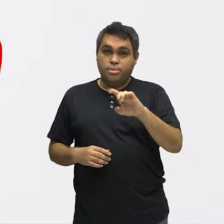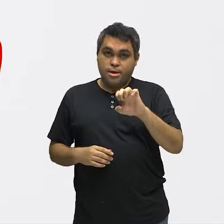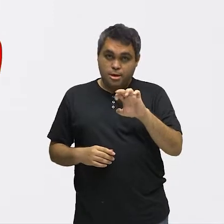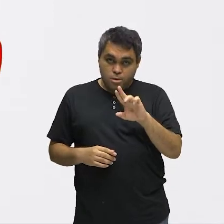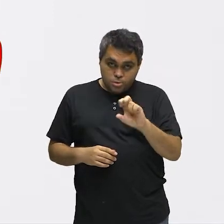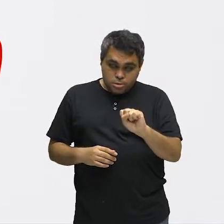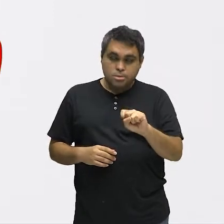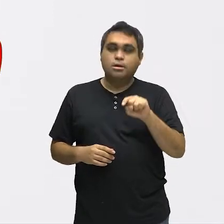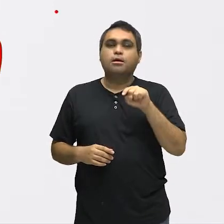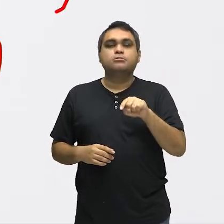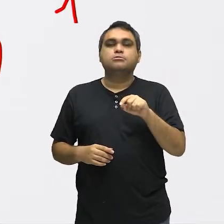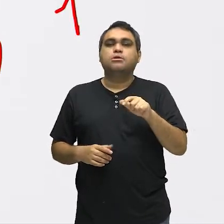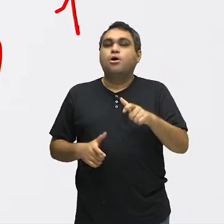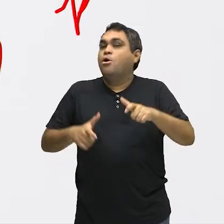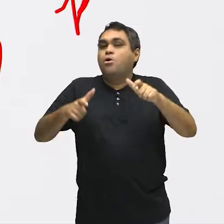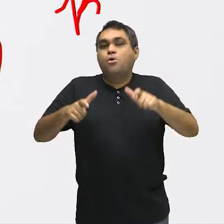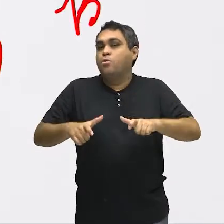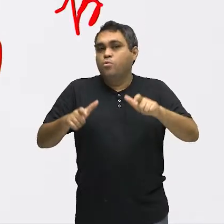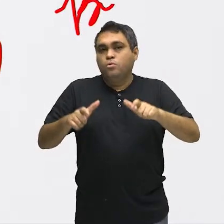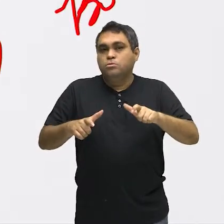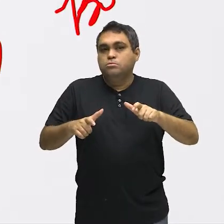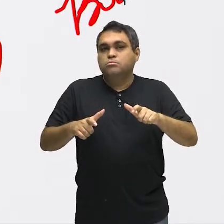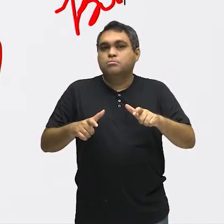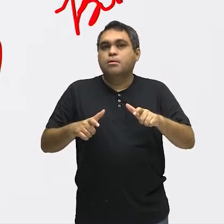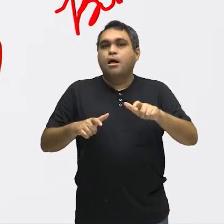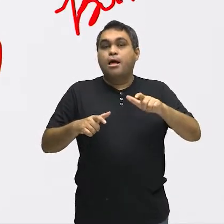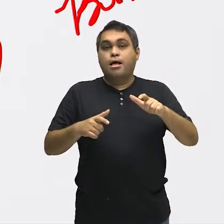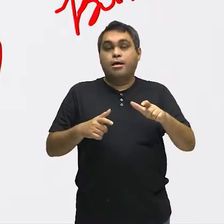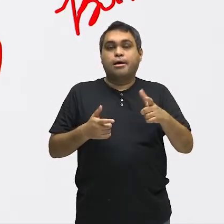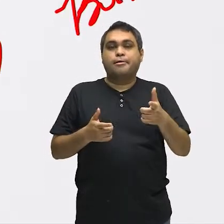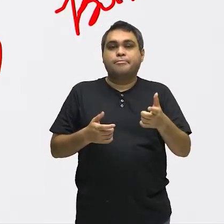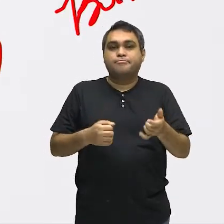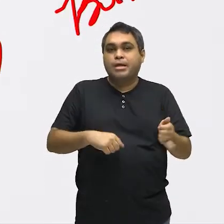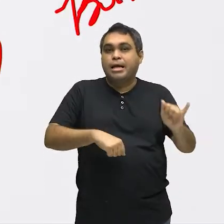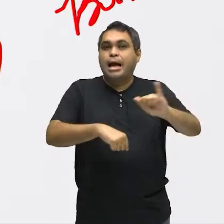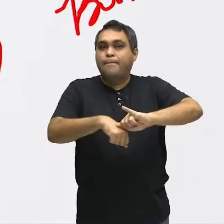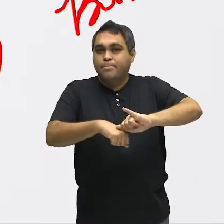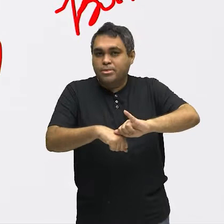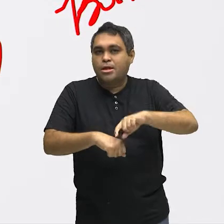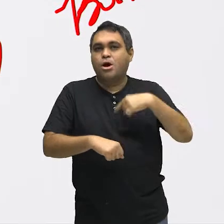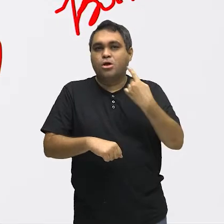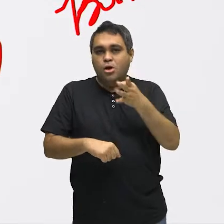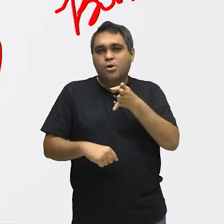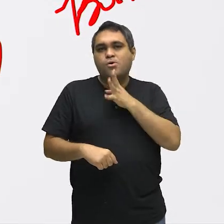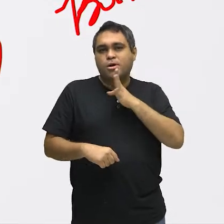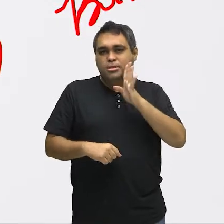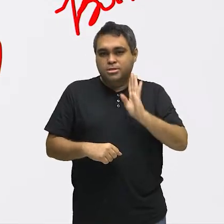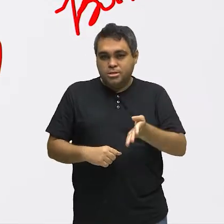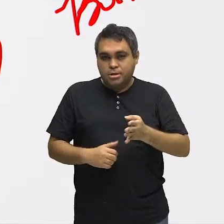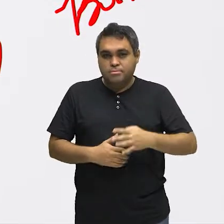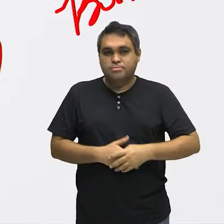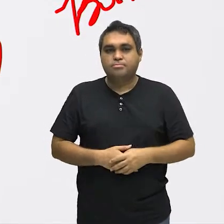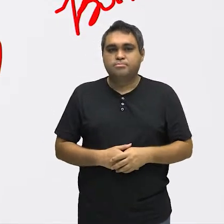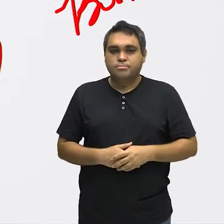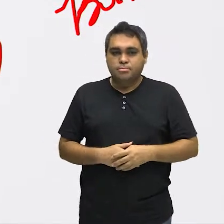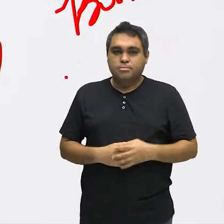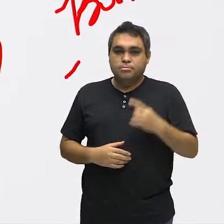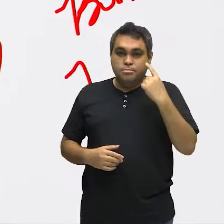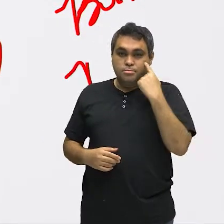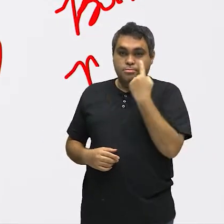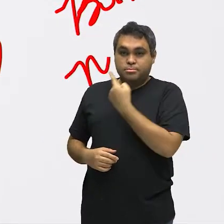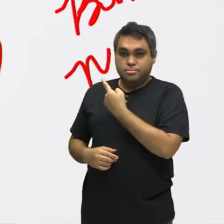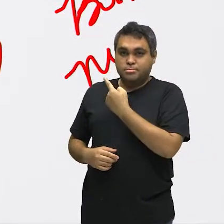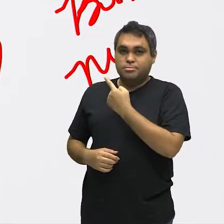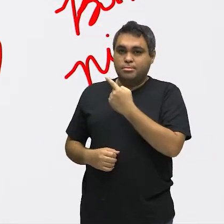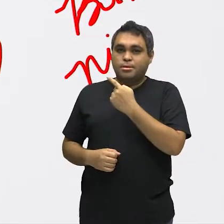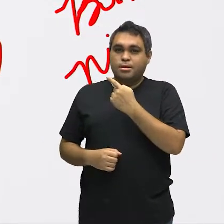se estabelecer em uma capital que a gente já conhece. Meu Deus, o meu B ficou horroroso! Mas dá para entender